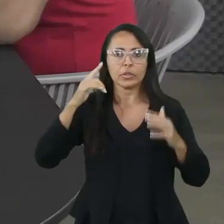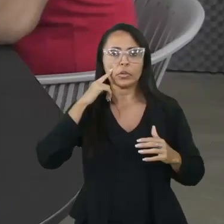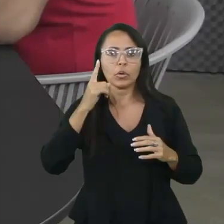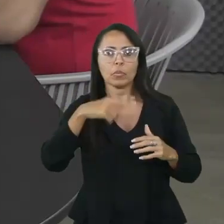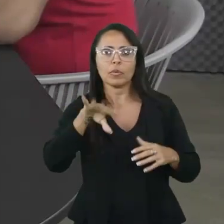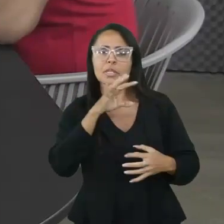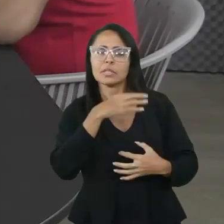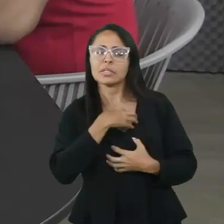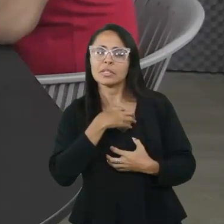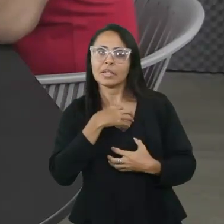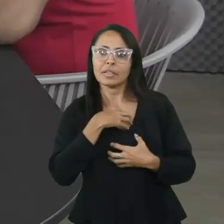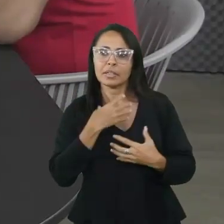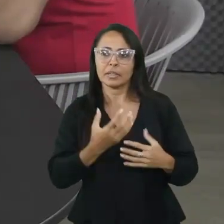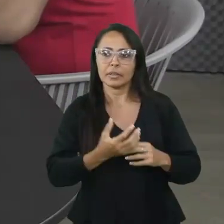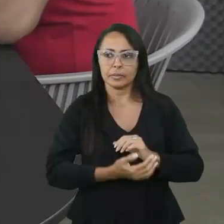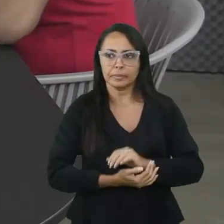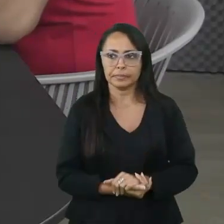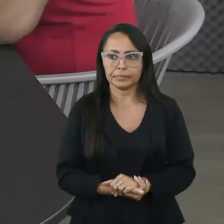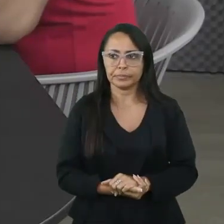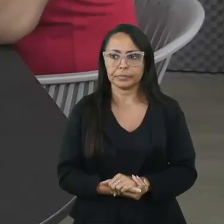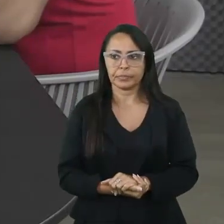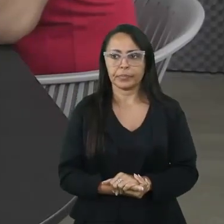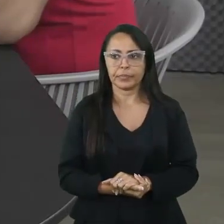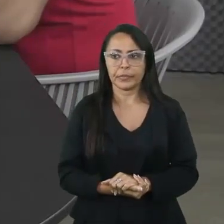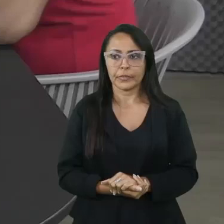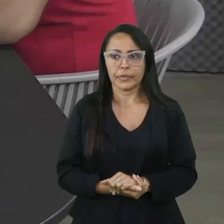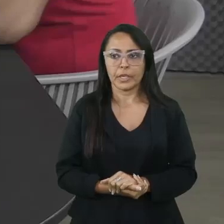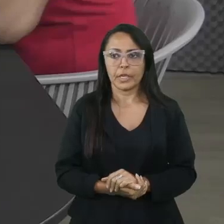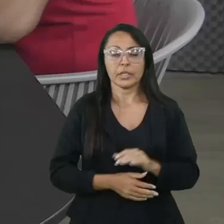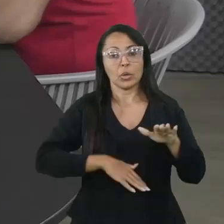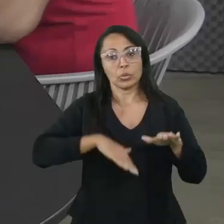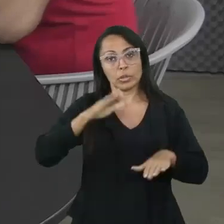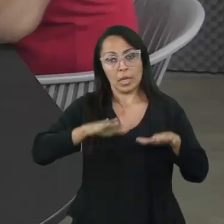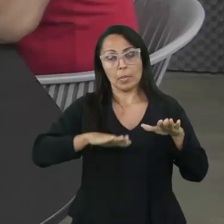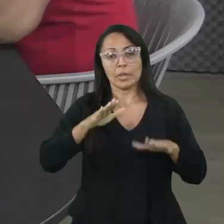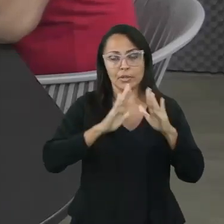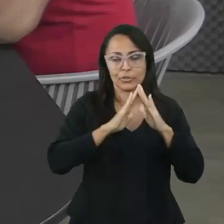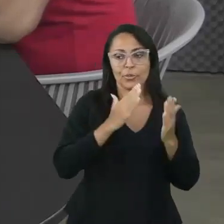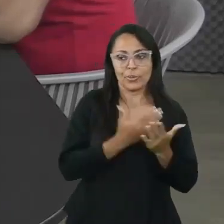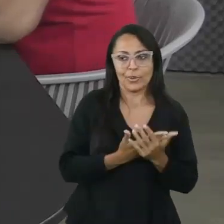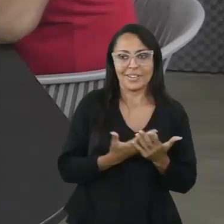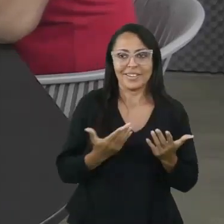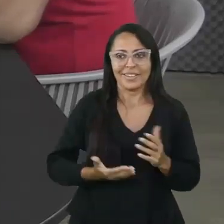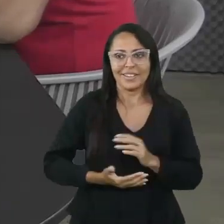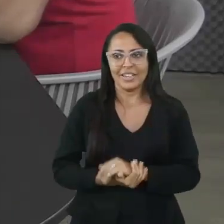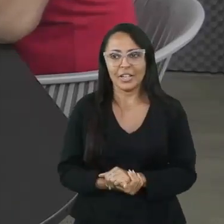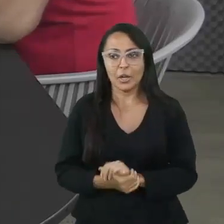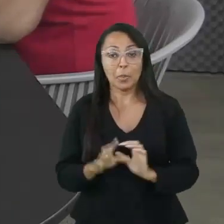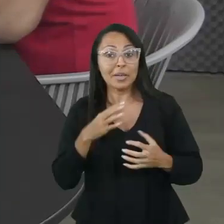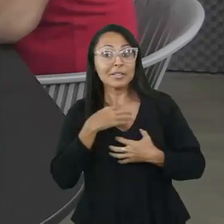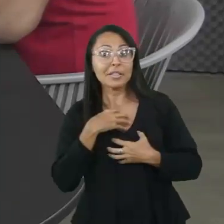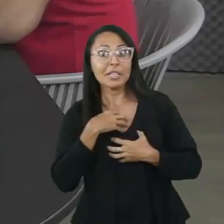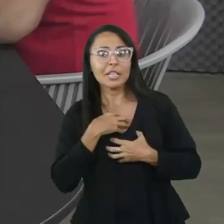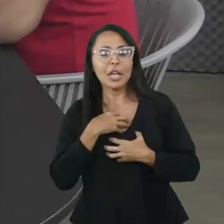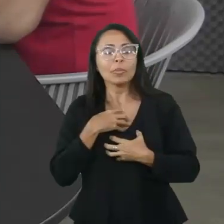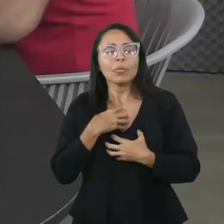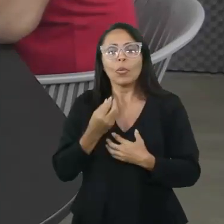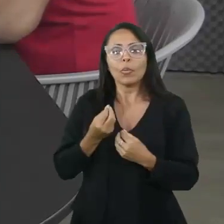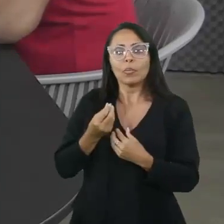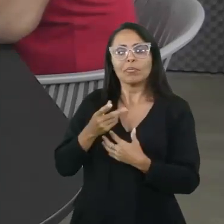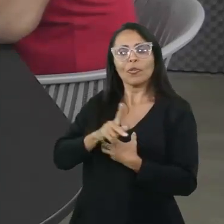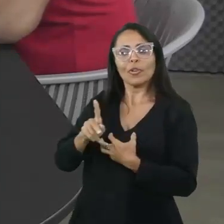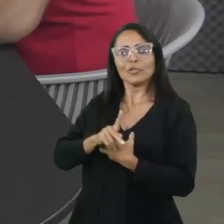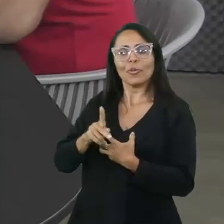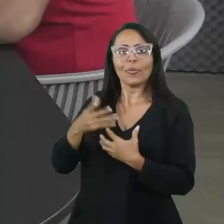sentiria como estudante numa escola dessas? Rapaz, depende da escola que eu tô, né? Como é que eu me sentiria com professores como vocês, né? Porque eu